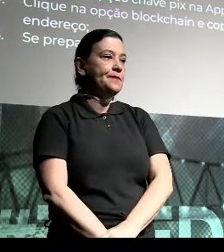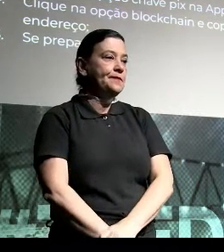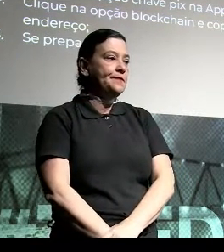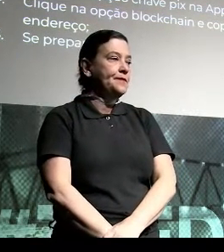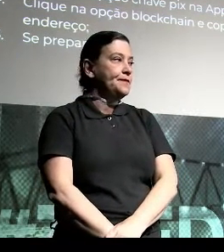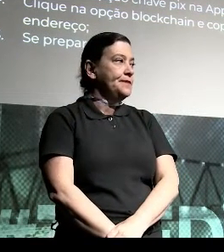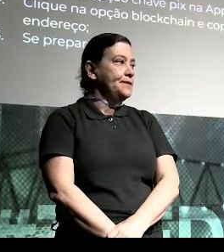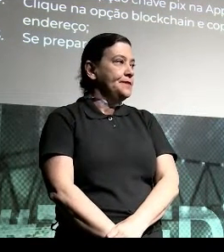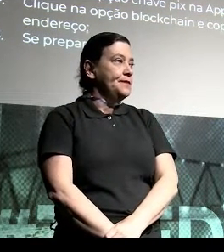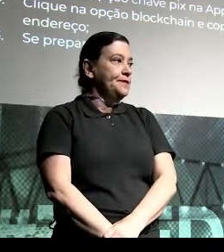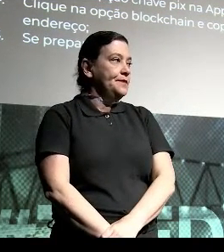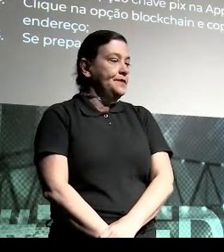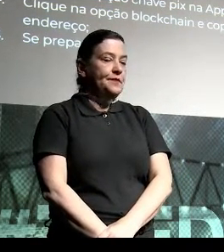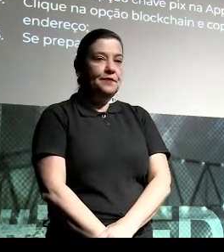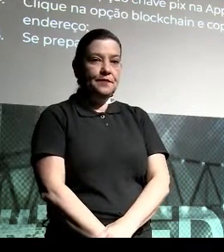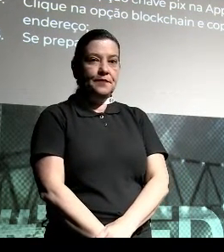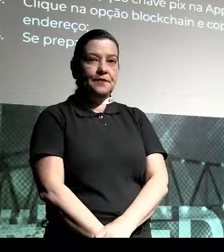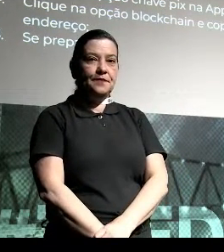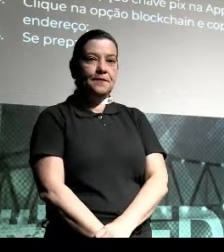Não? Tá.